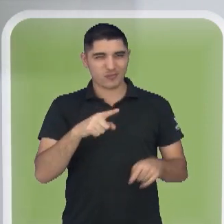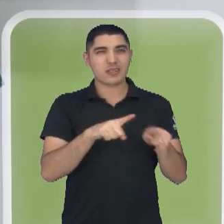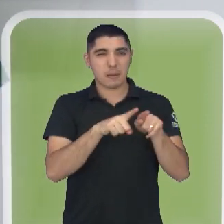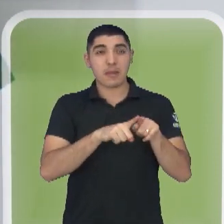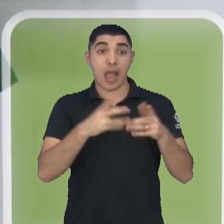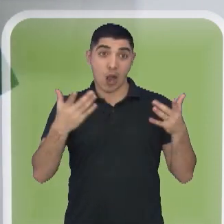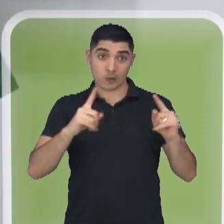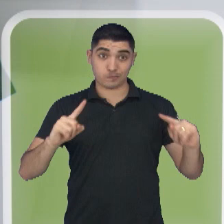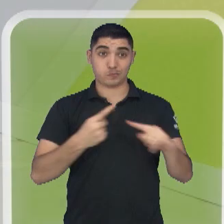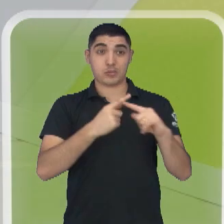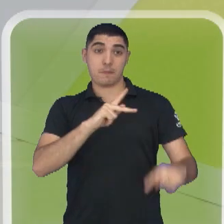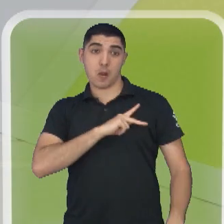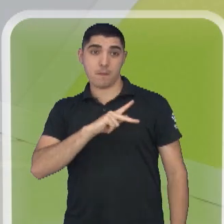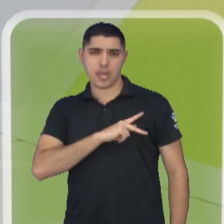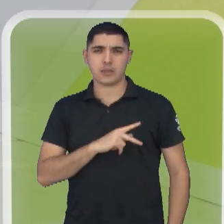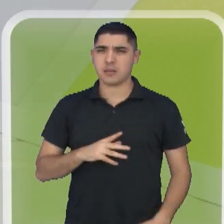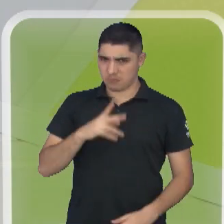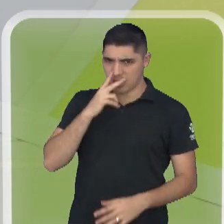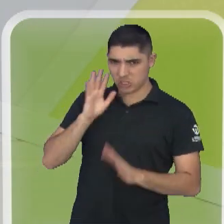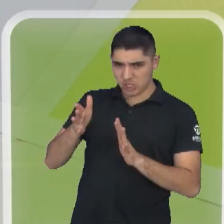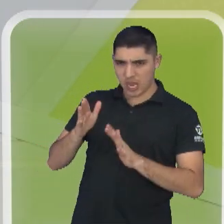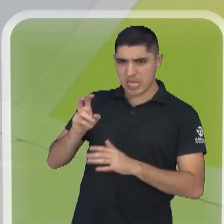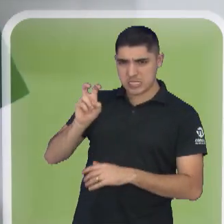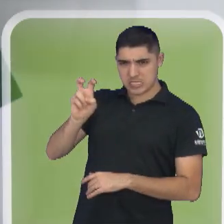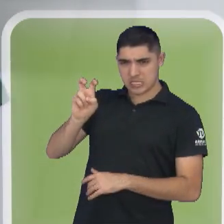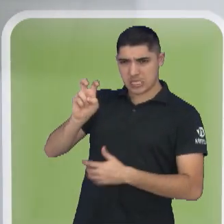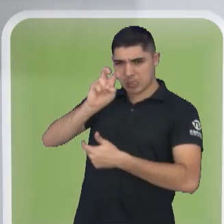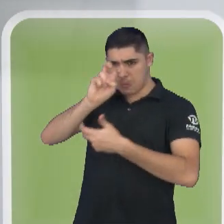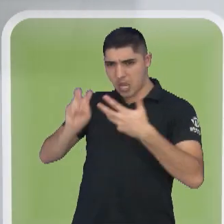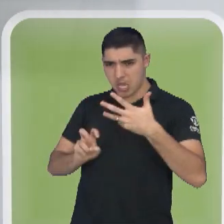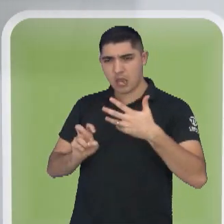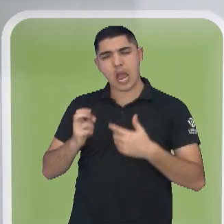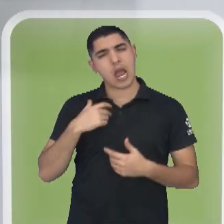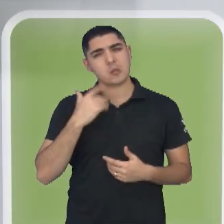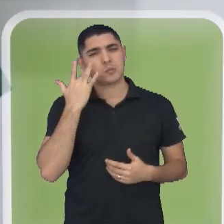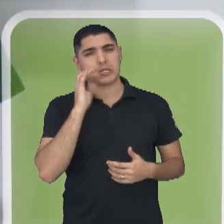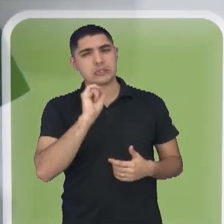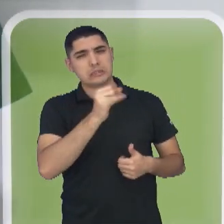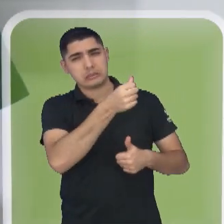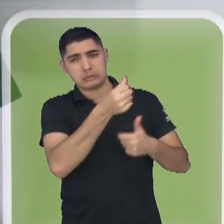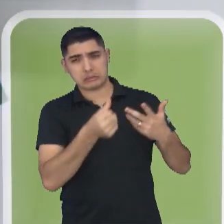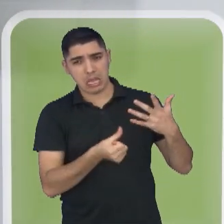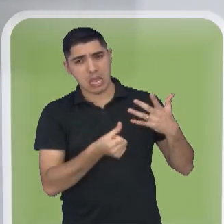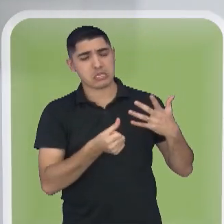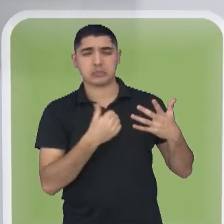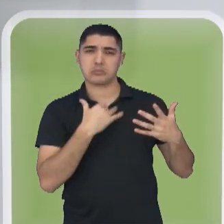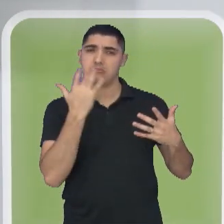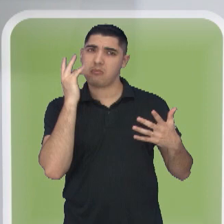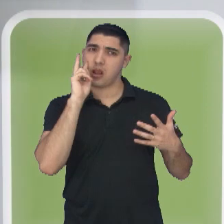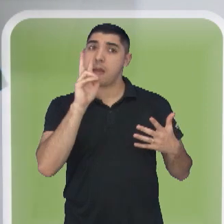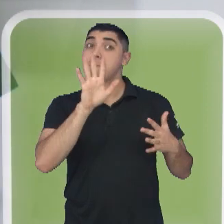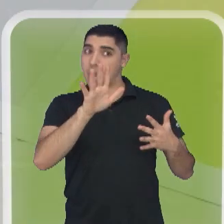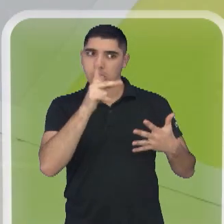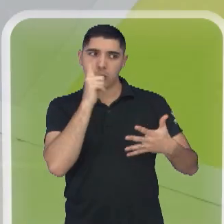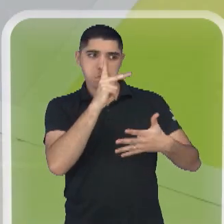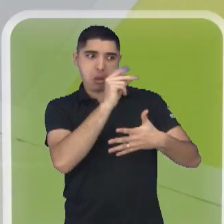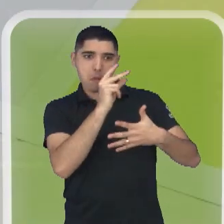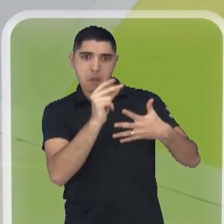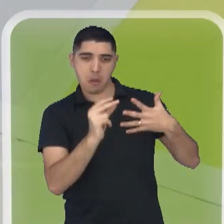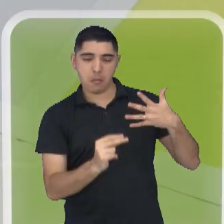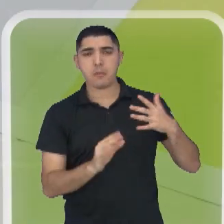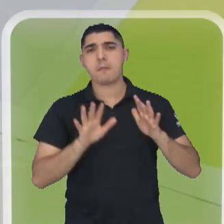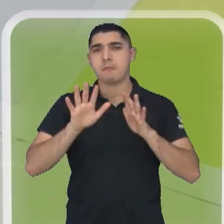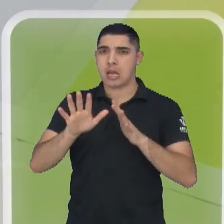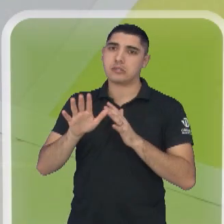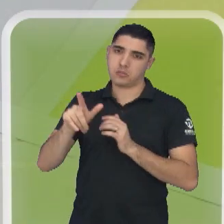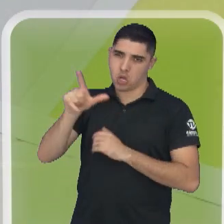pegar o Palmeiras agora. Mas chegou a ganhar 6 seguidas? Não sei se 6, esse número 6, mas também teve uma sequência boa de vitórias. Independente disso, o São